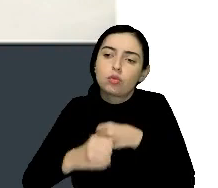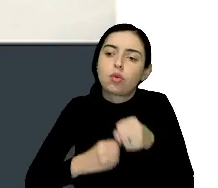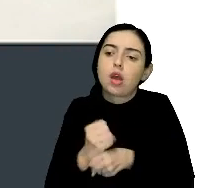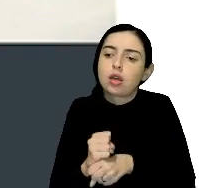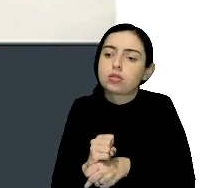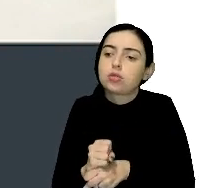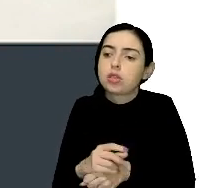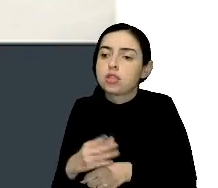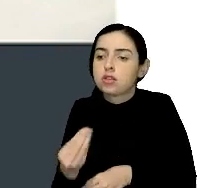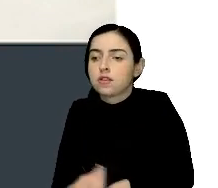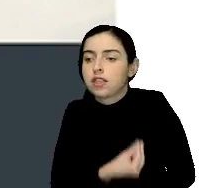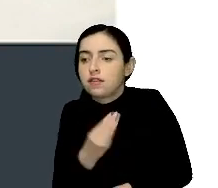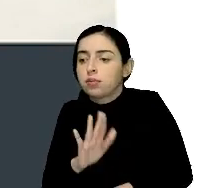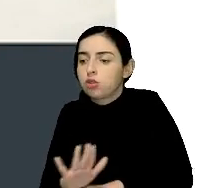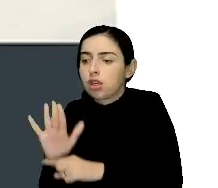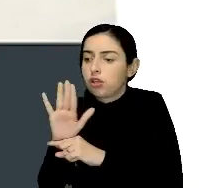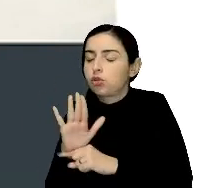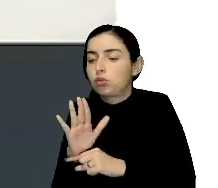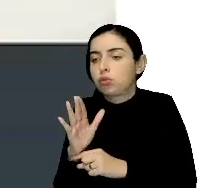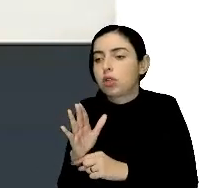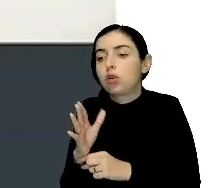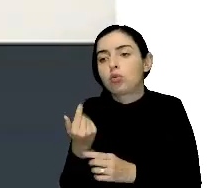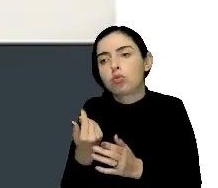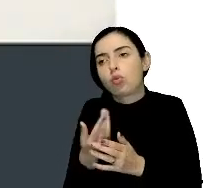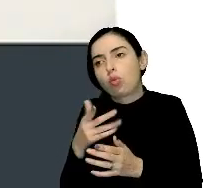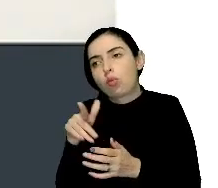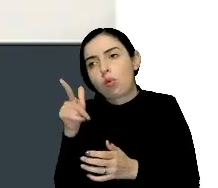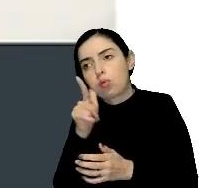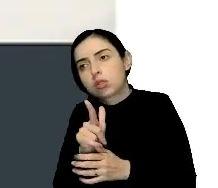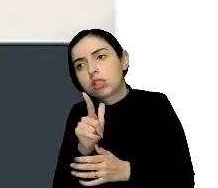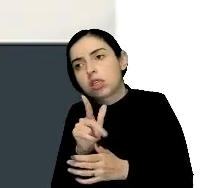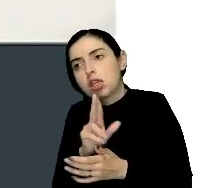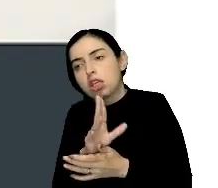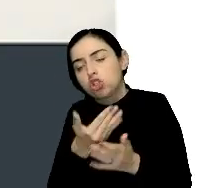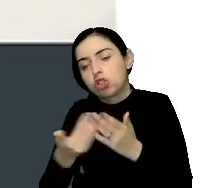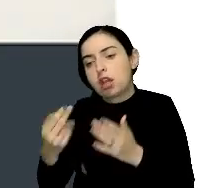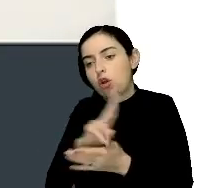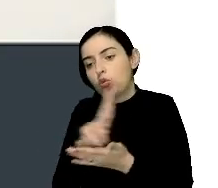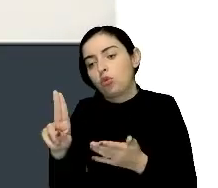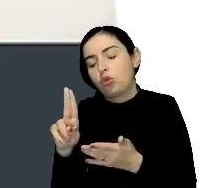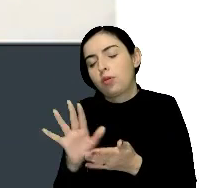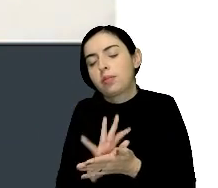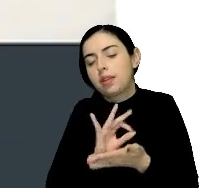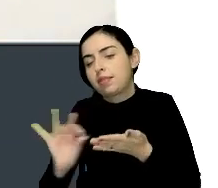conseguir que o nome deles fosse retirado da lista suja da ONU.